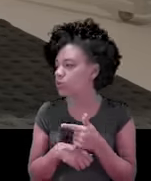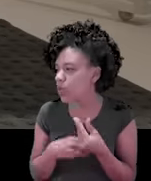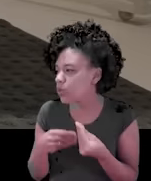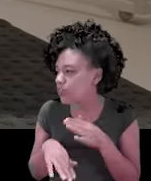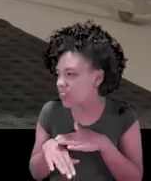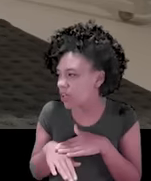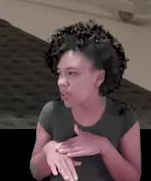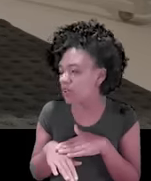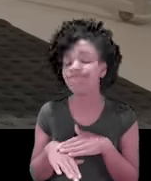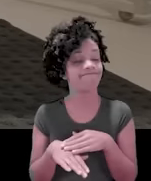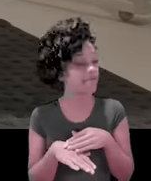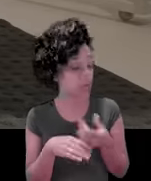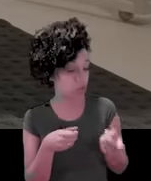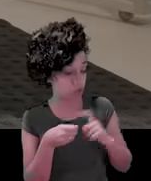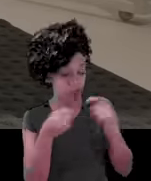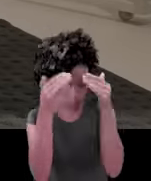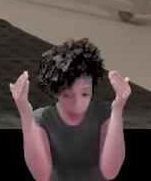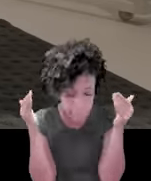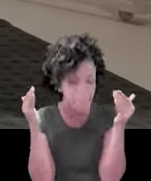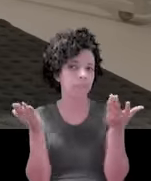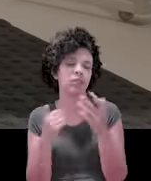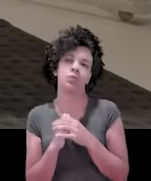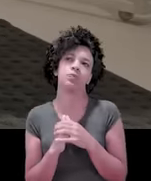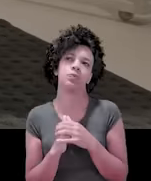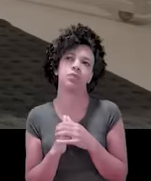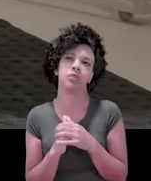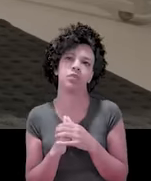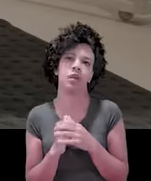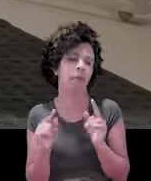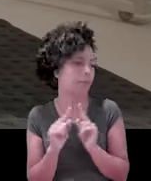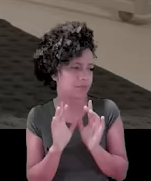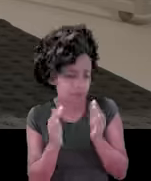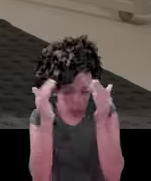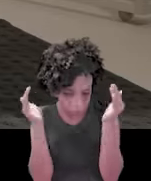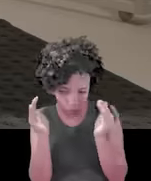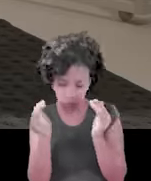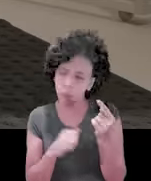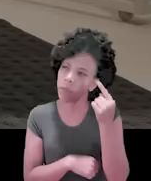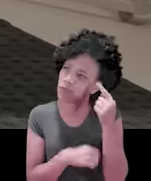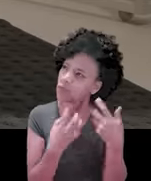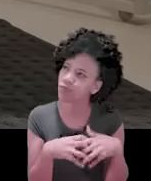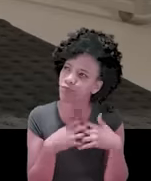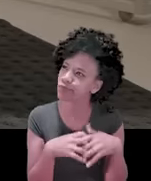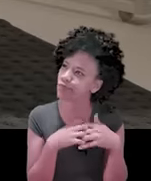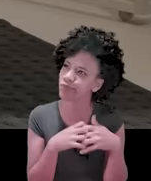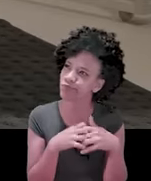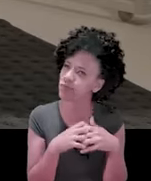fazer E aí voltei para abrigo e vai saber que eu fiquei pensando